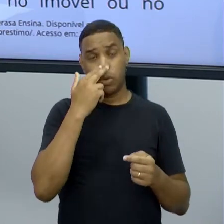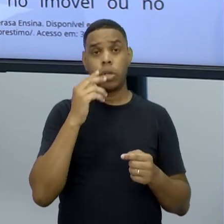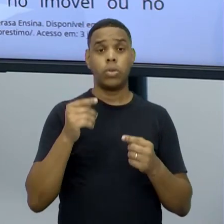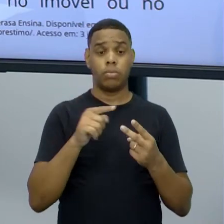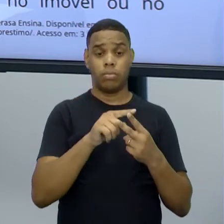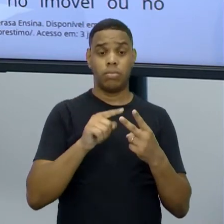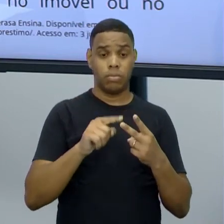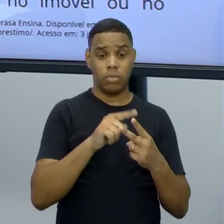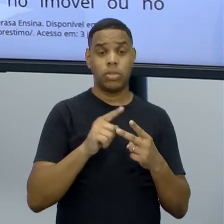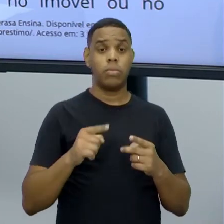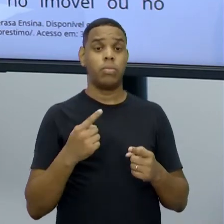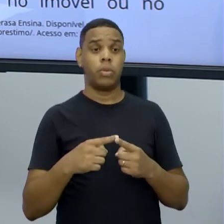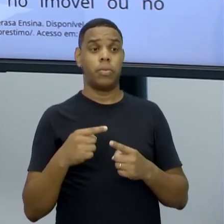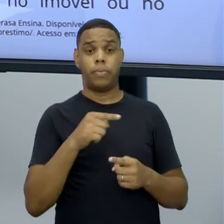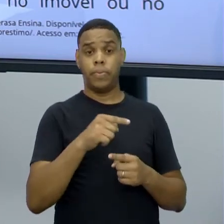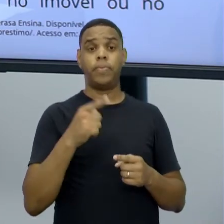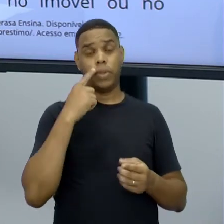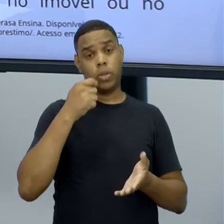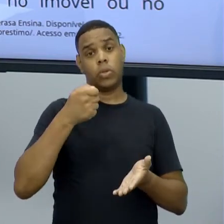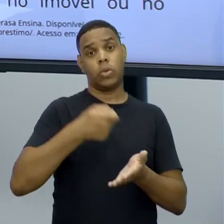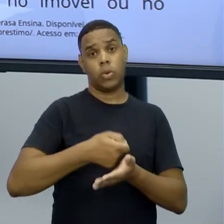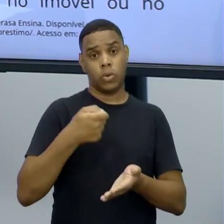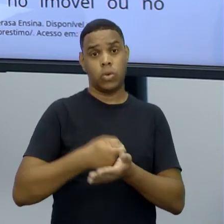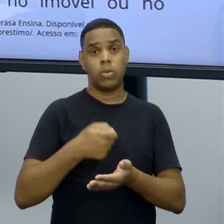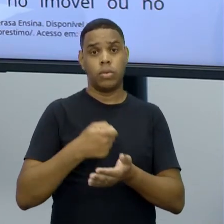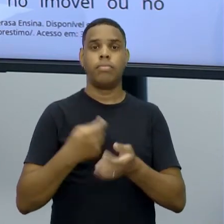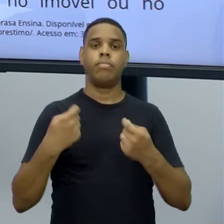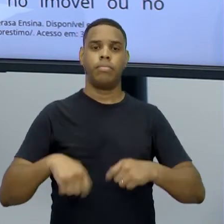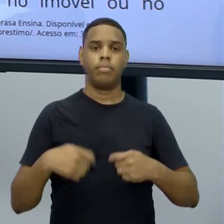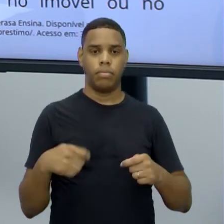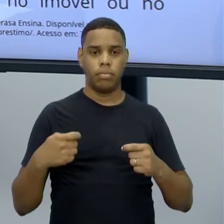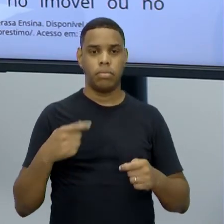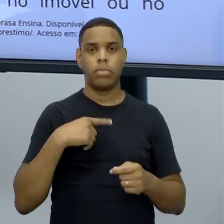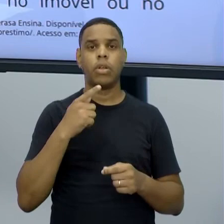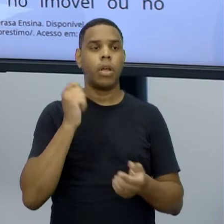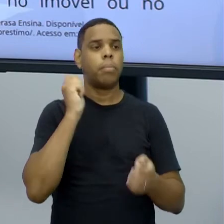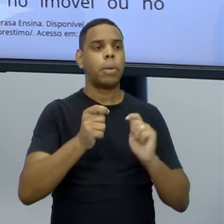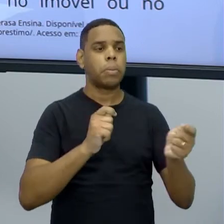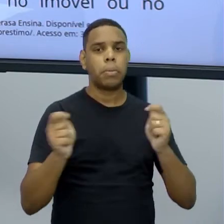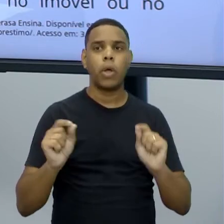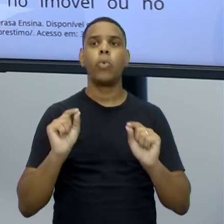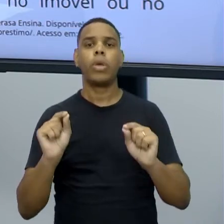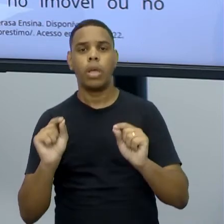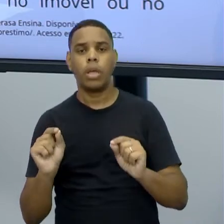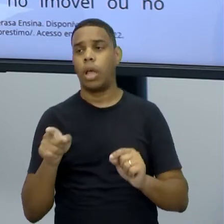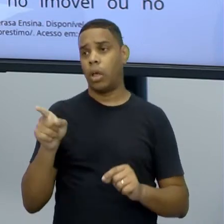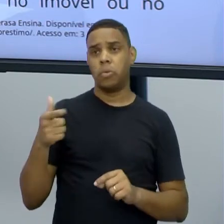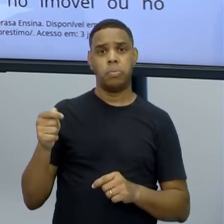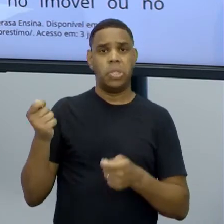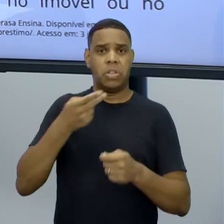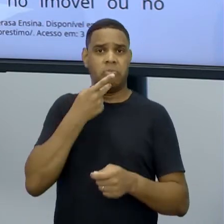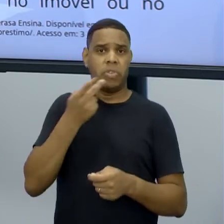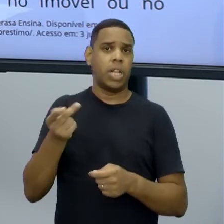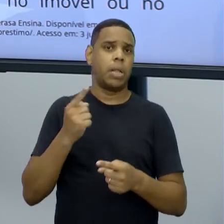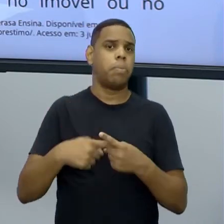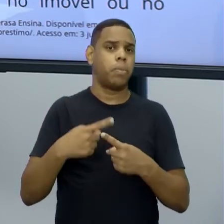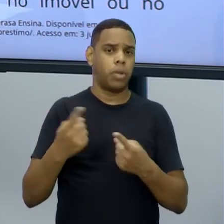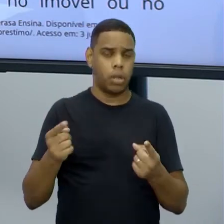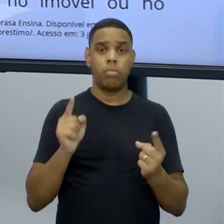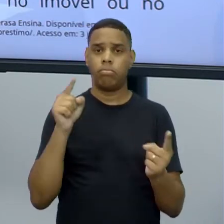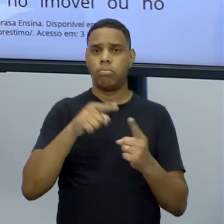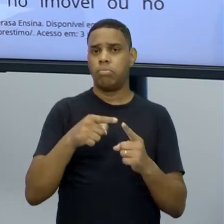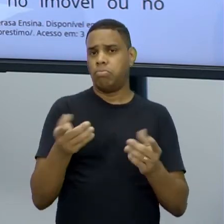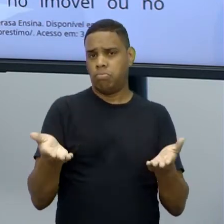empatam, só que um a gente obrigatoriamente precisa dizer aonde a gente vai usar e o outro não, mas a finalidade aí é o